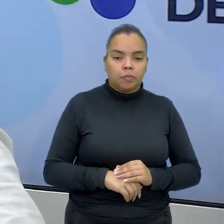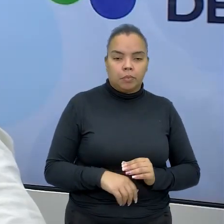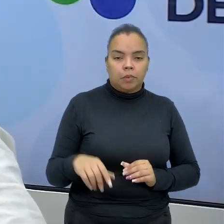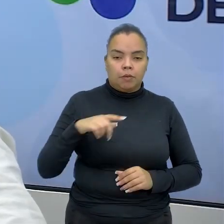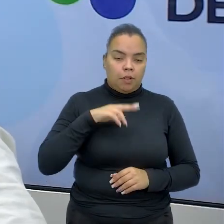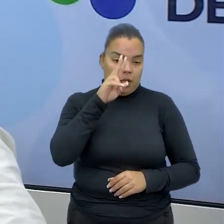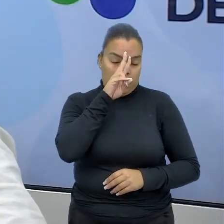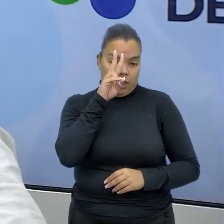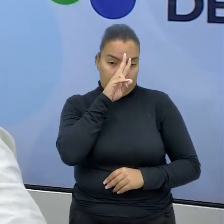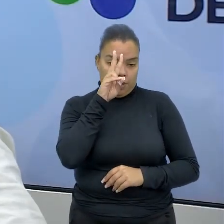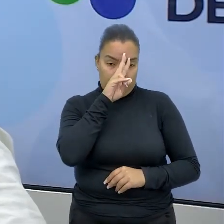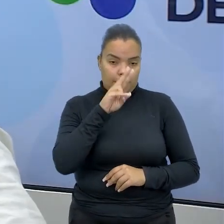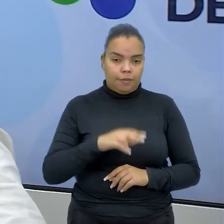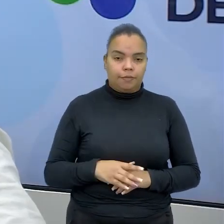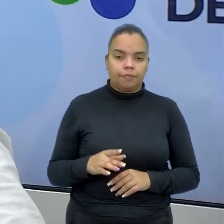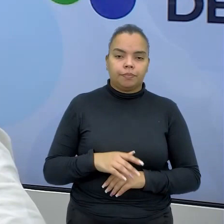né,